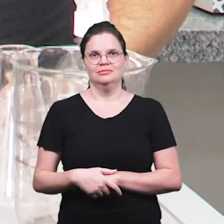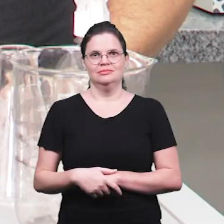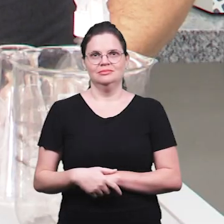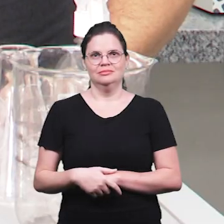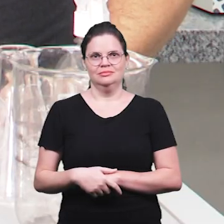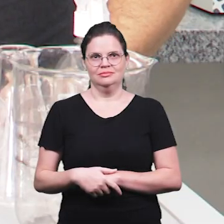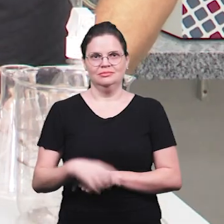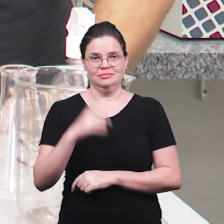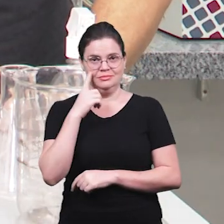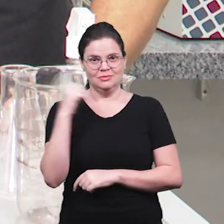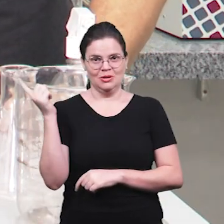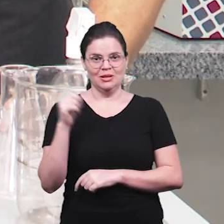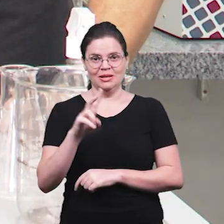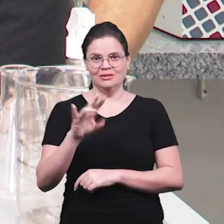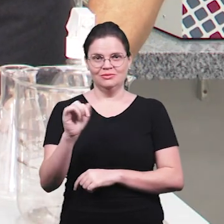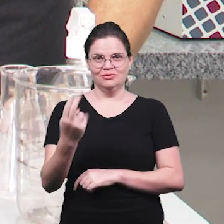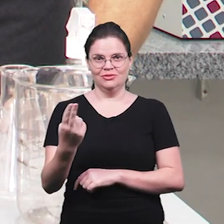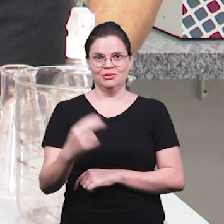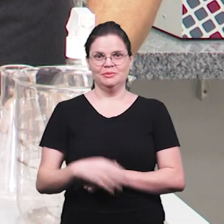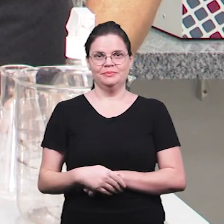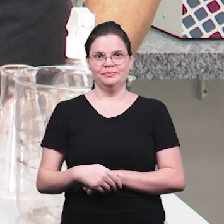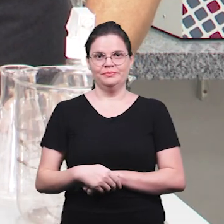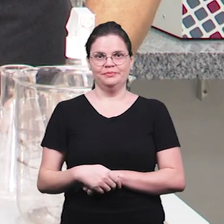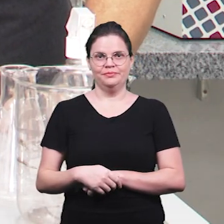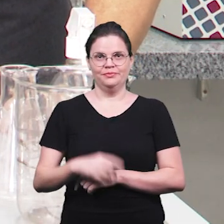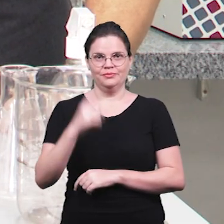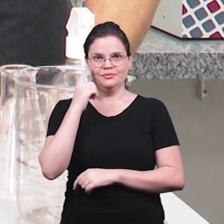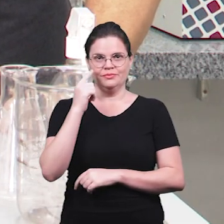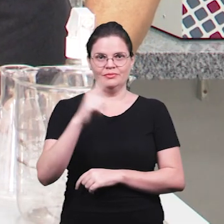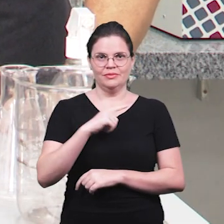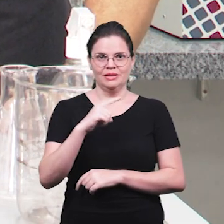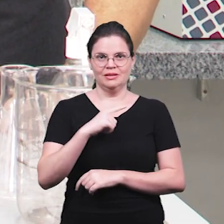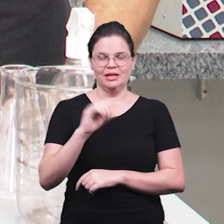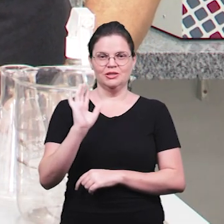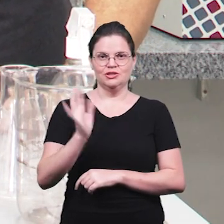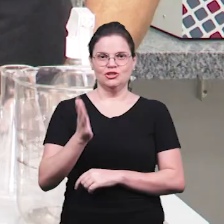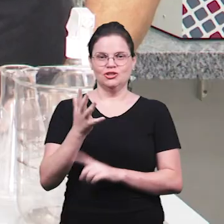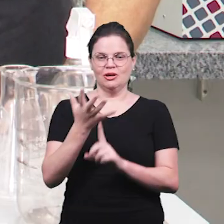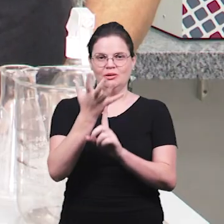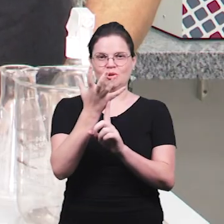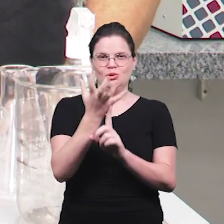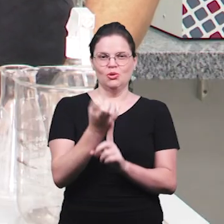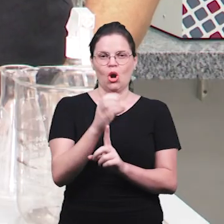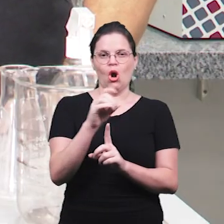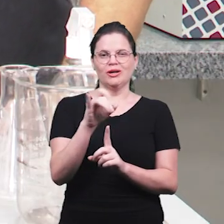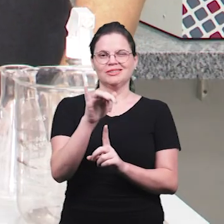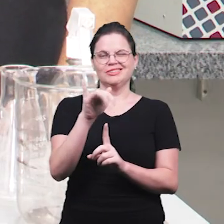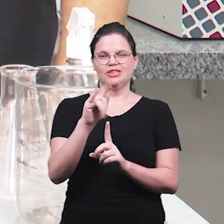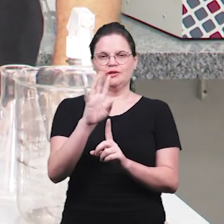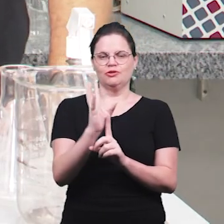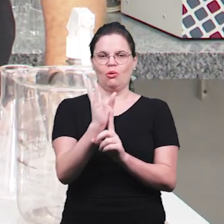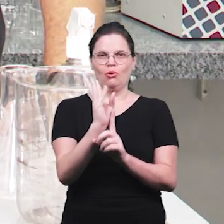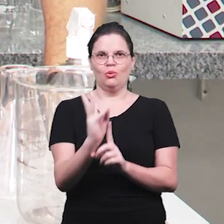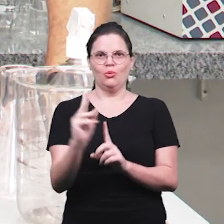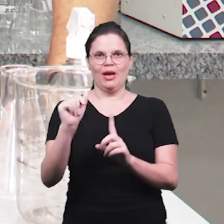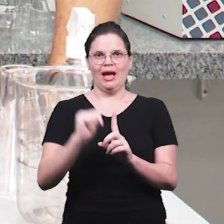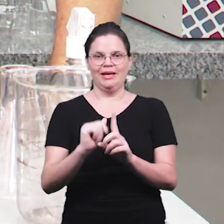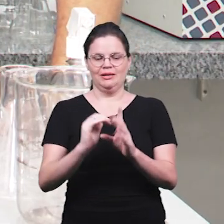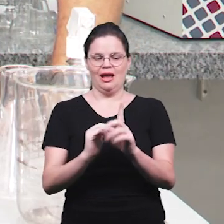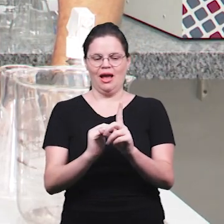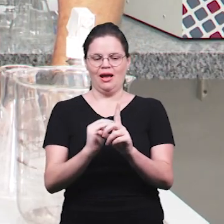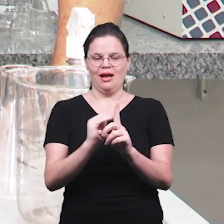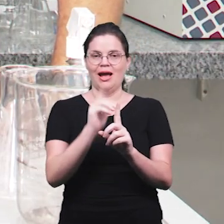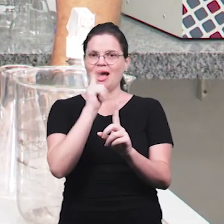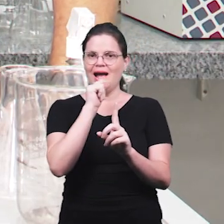Viu lá? Dessa vez, como tinha menos oxigênio, já tinha consumindo um pouco daquele oxigênio que estava aqui dentro, a água subiu menos,